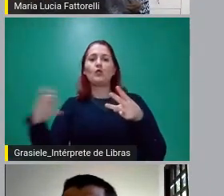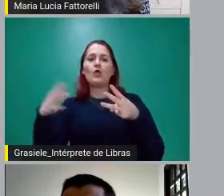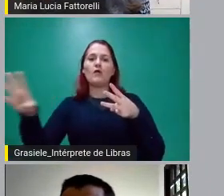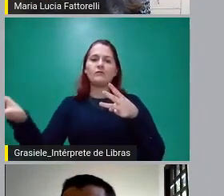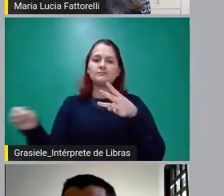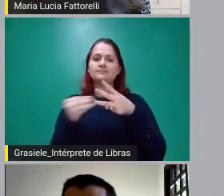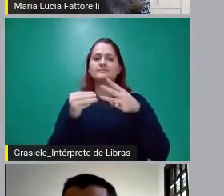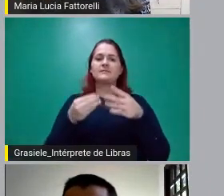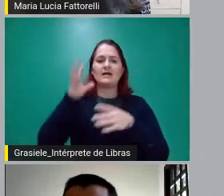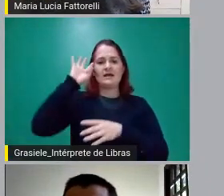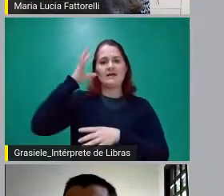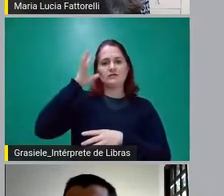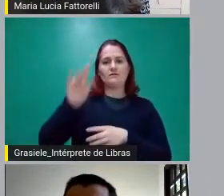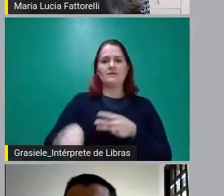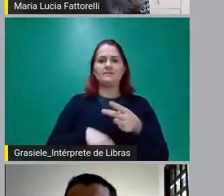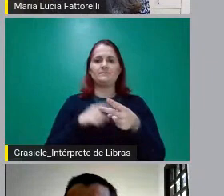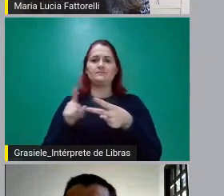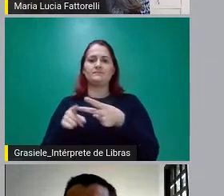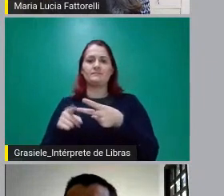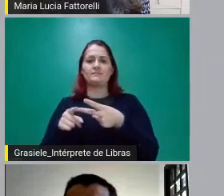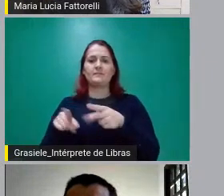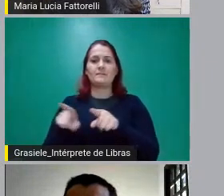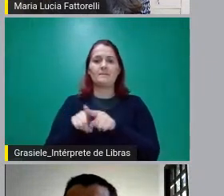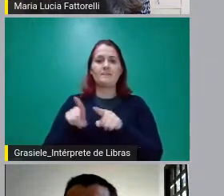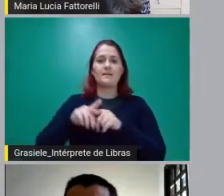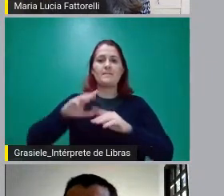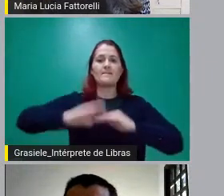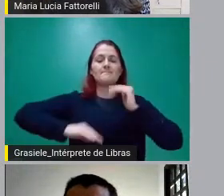atual e a própria luta social, que acaba tendo que